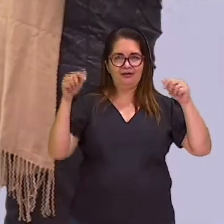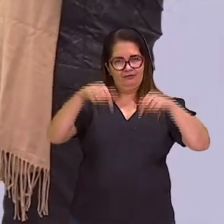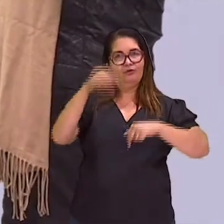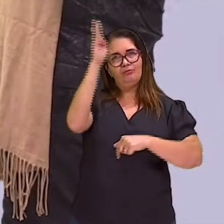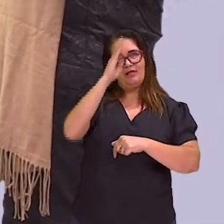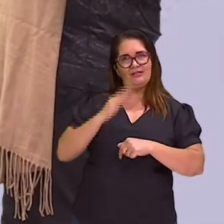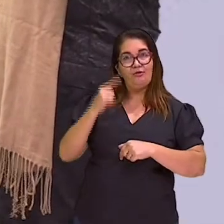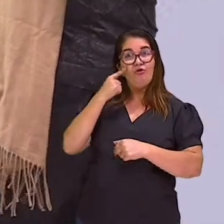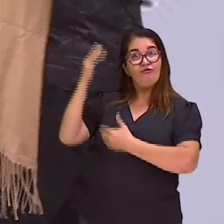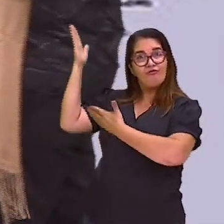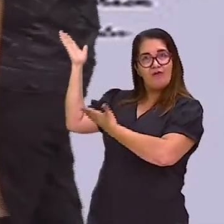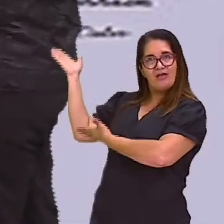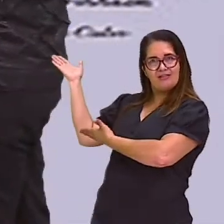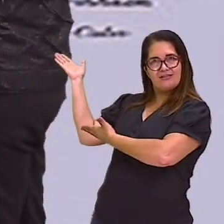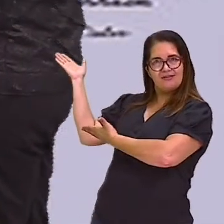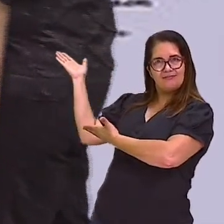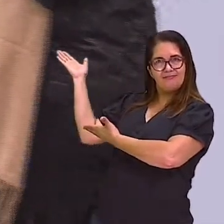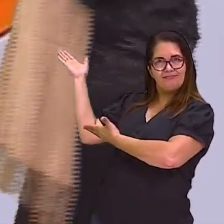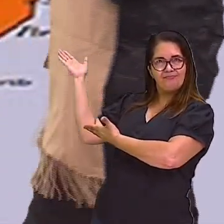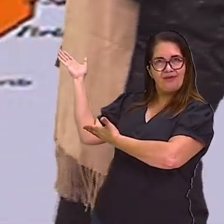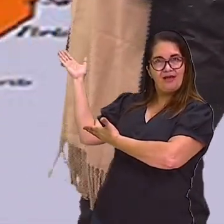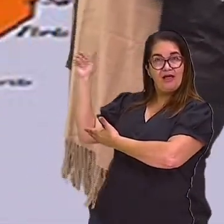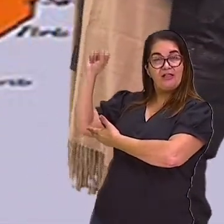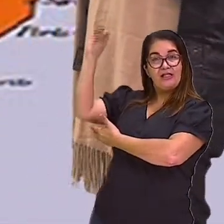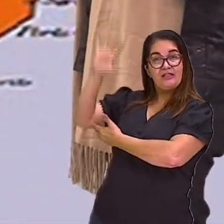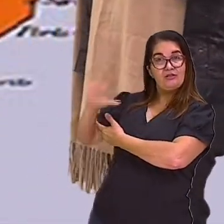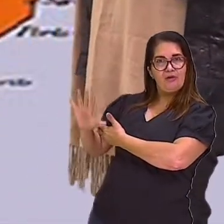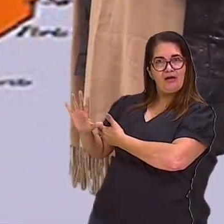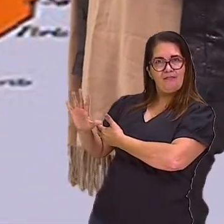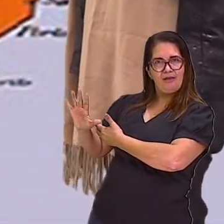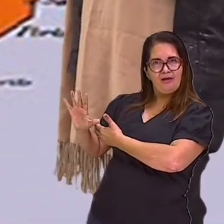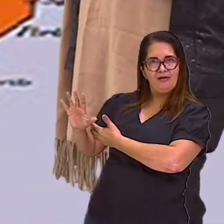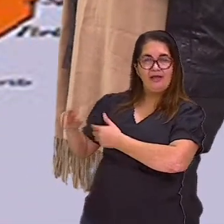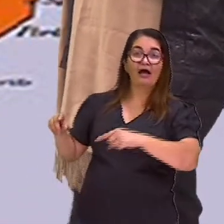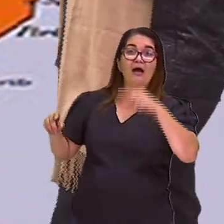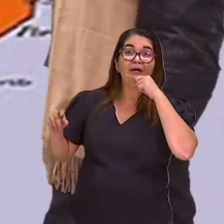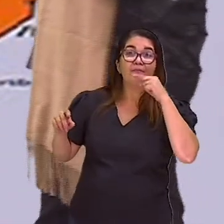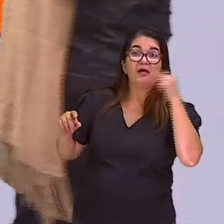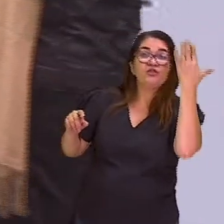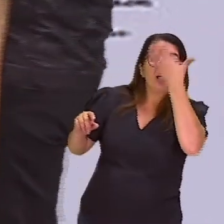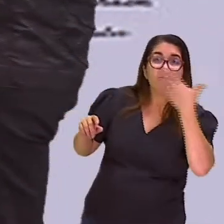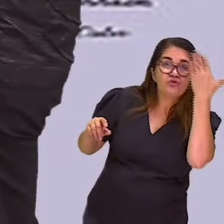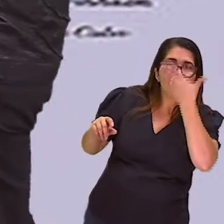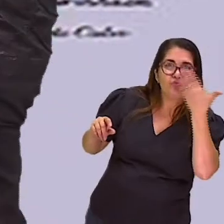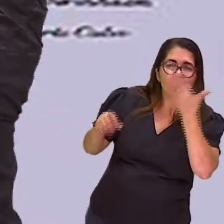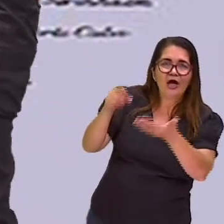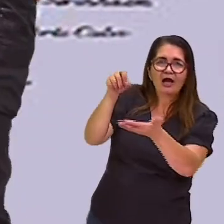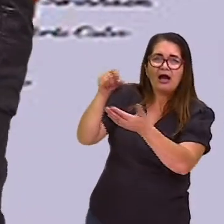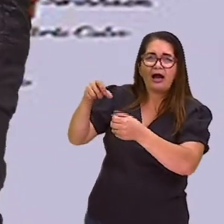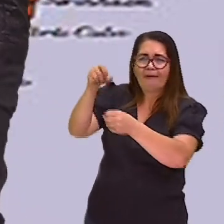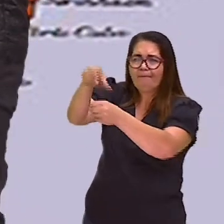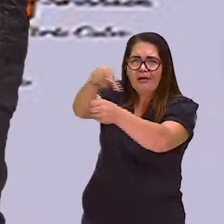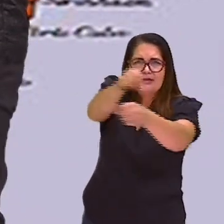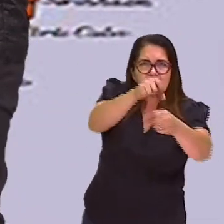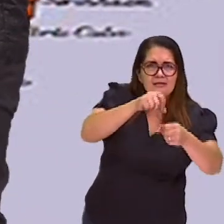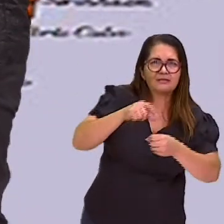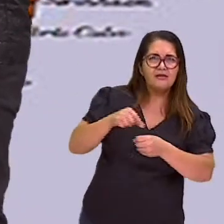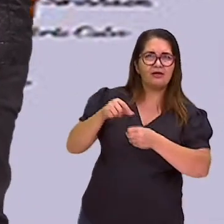A plantação de cana-de-açúcar no Nordeste inteiro. E também foi colocado nas